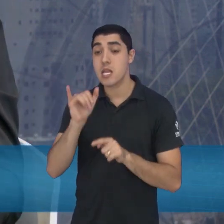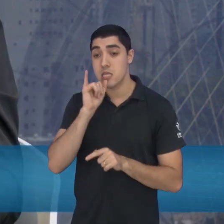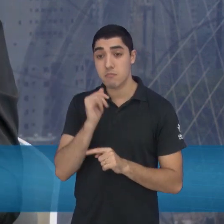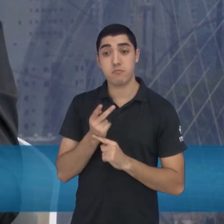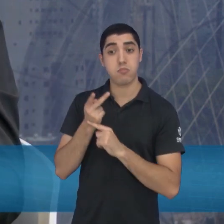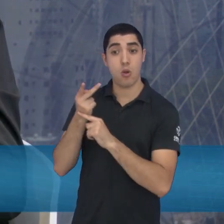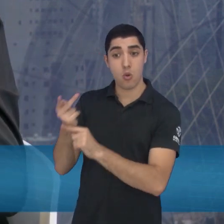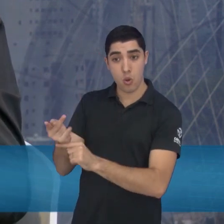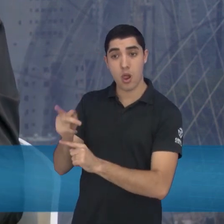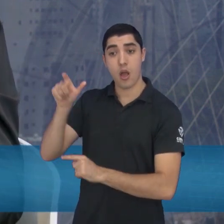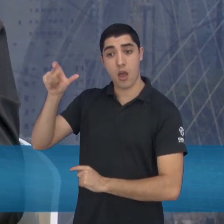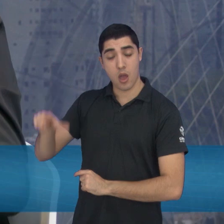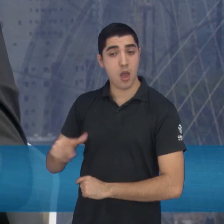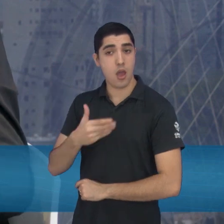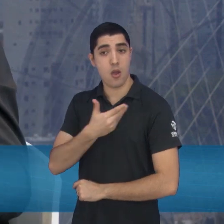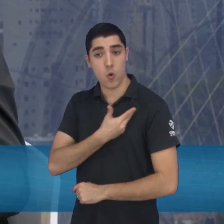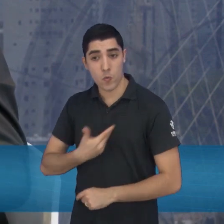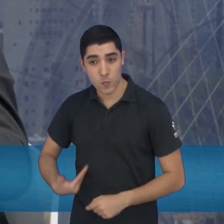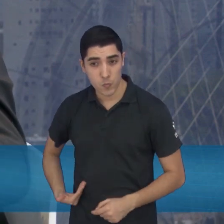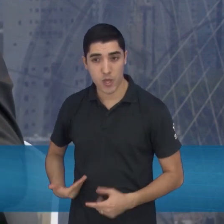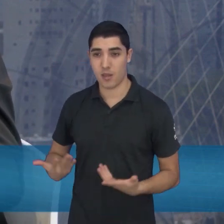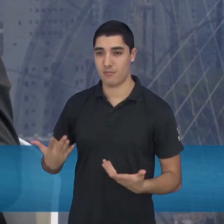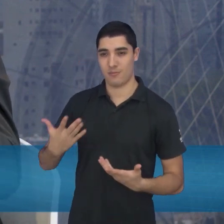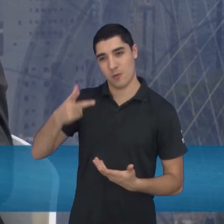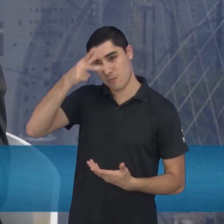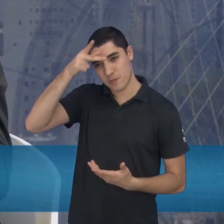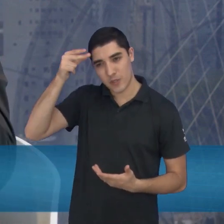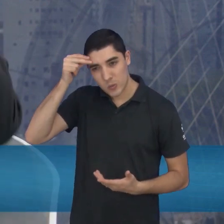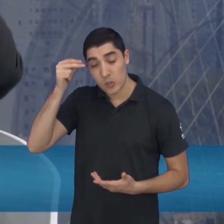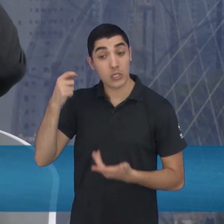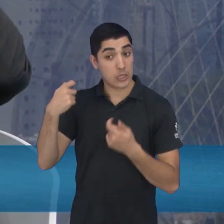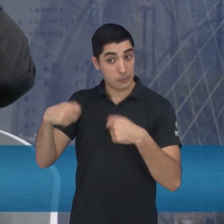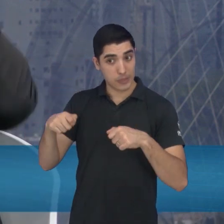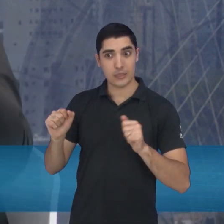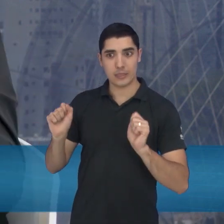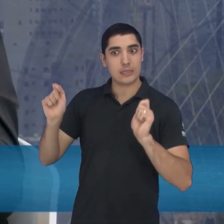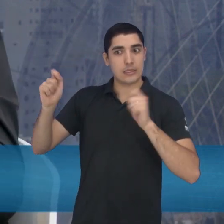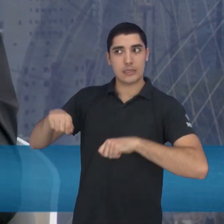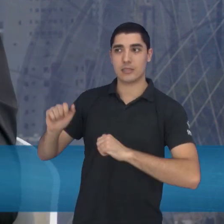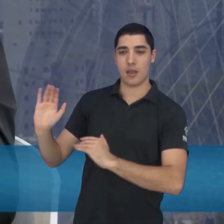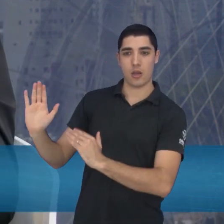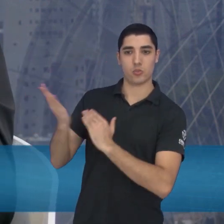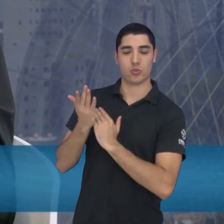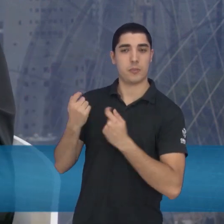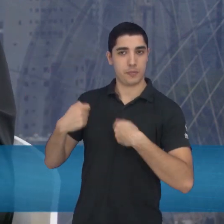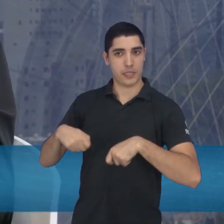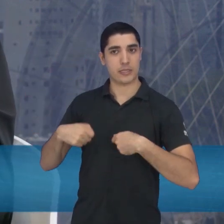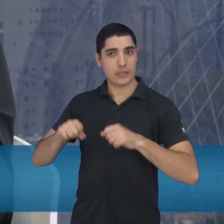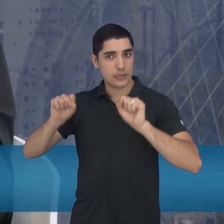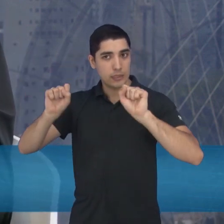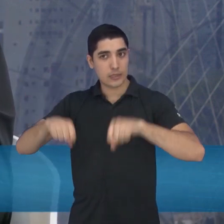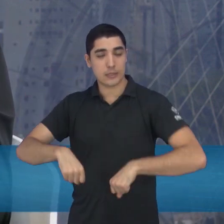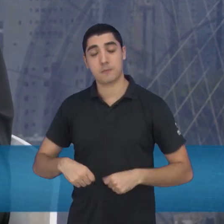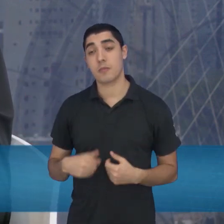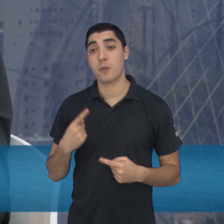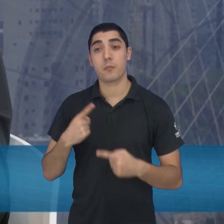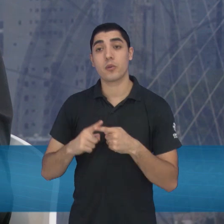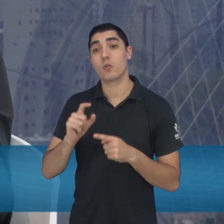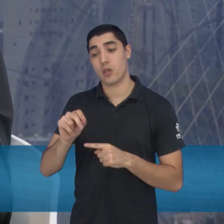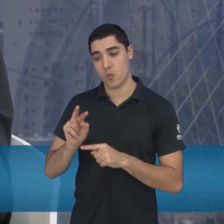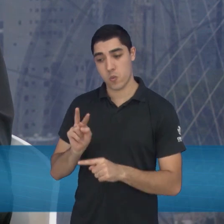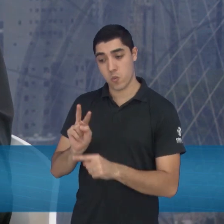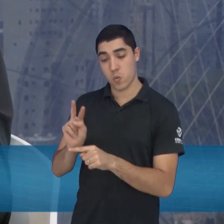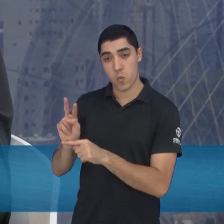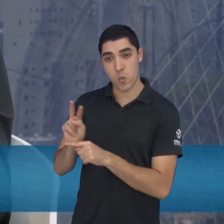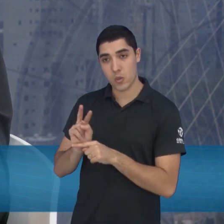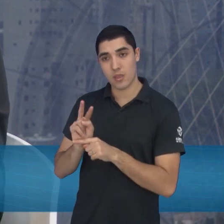a gente precisar. E a gente precisa, obviamente, muito, não é? Porque o ideal do cuidado seria que ele fosse em